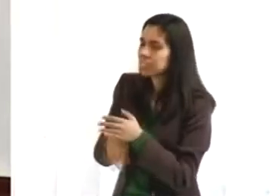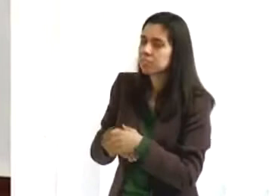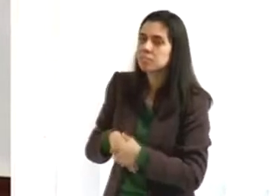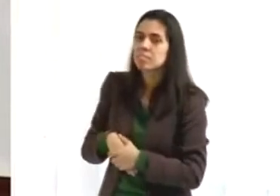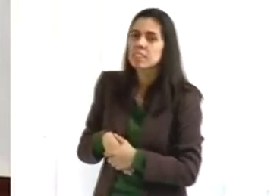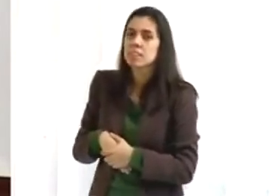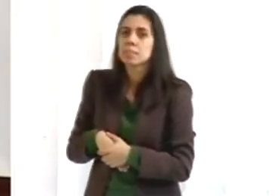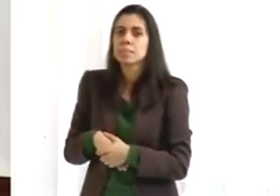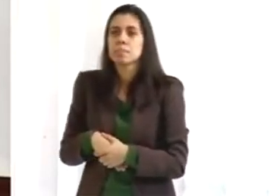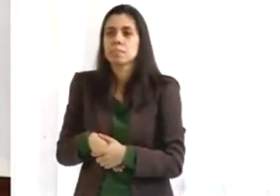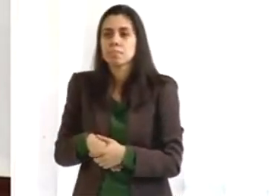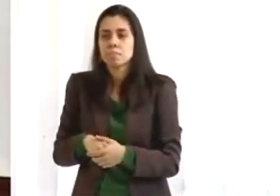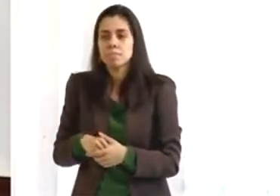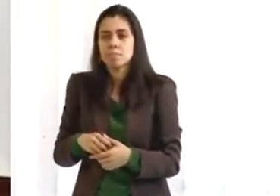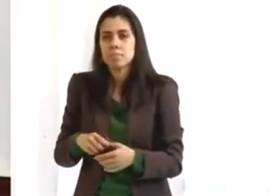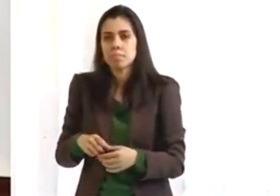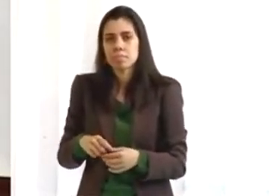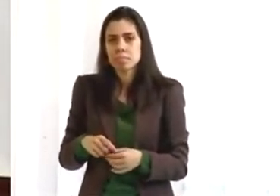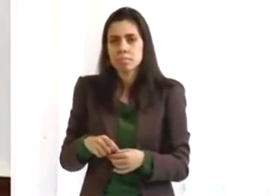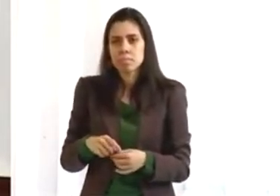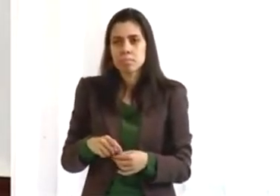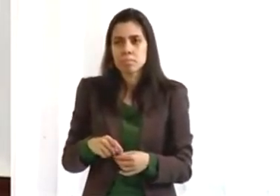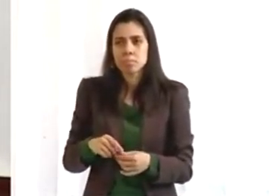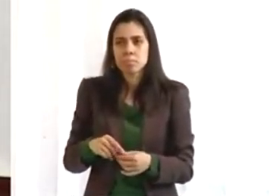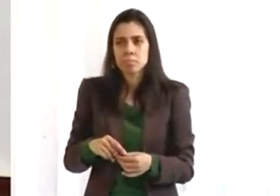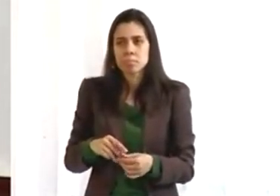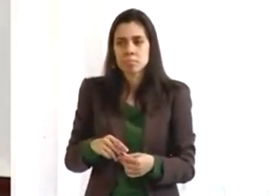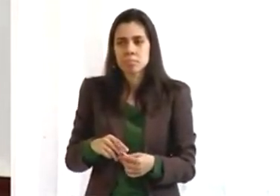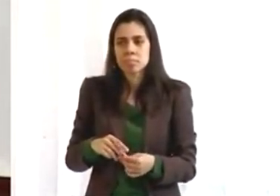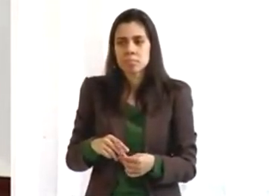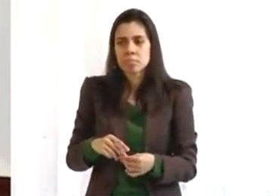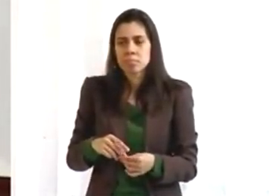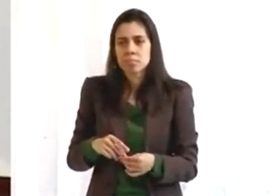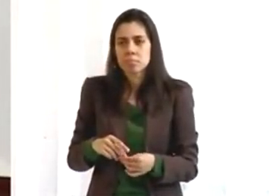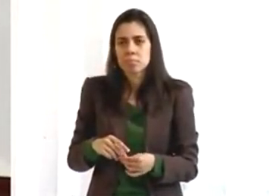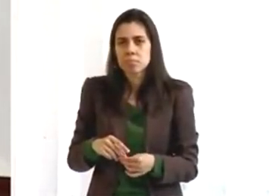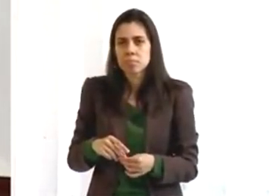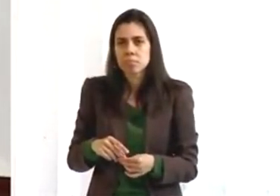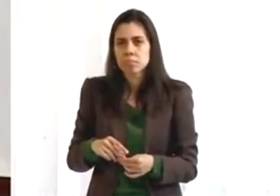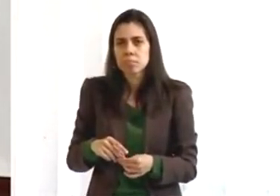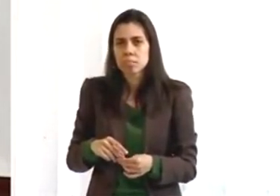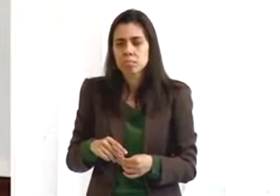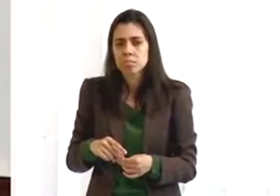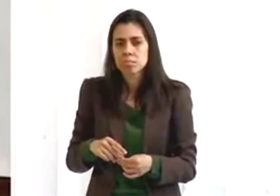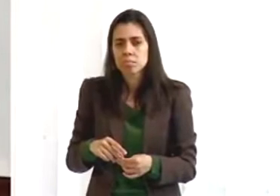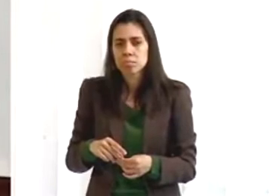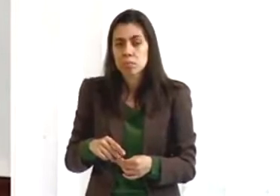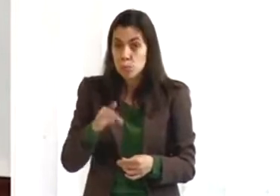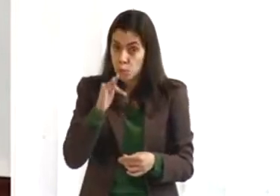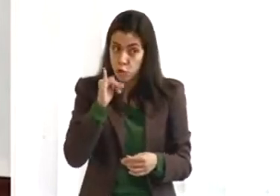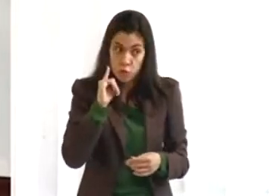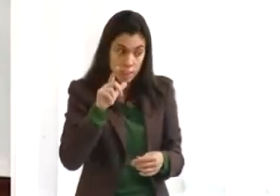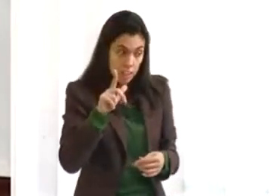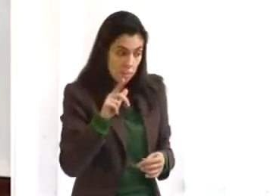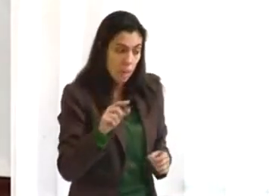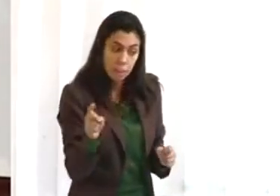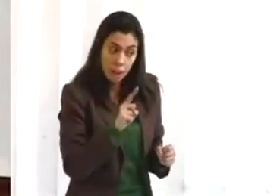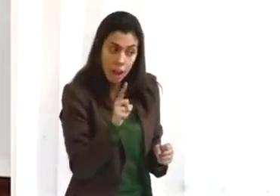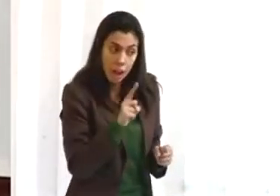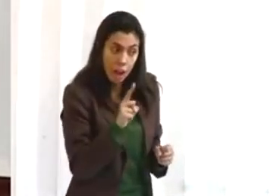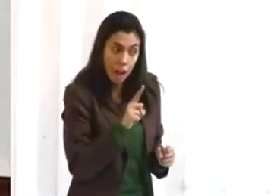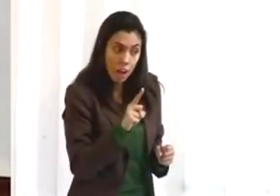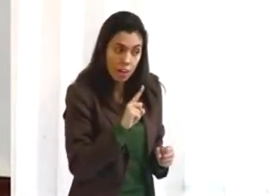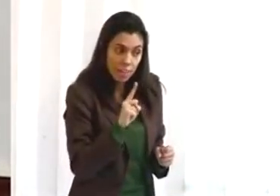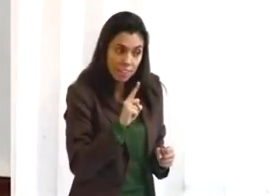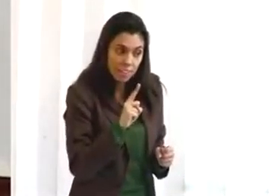profeta messiânico. E é interessante que aqui, então, Filipe vai responder para ele, ele não está